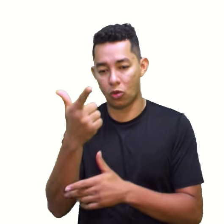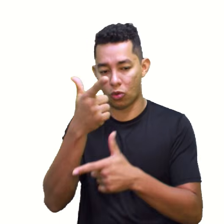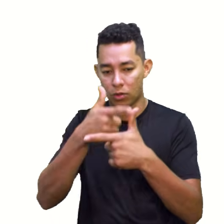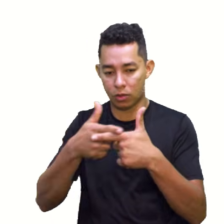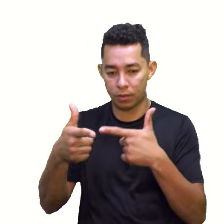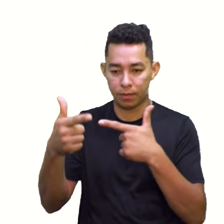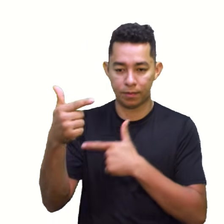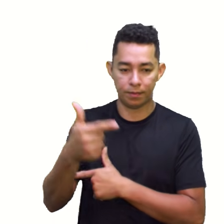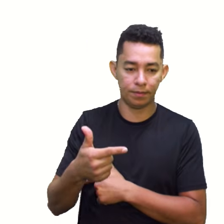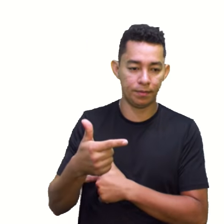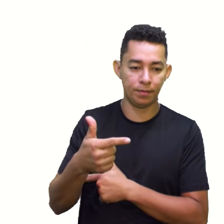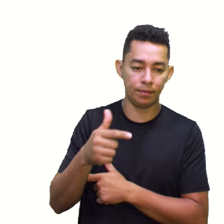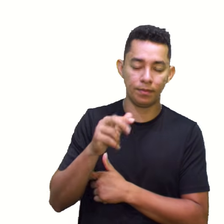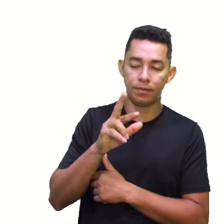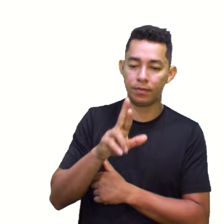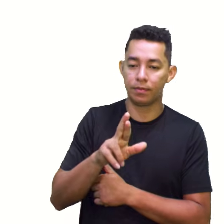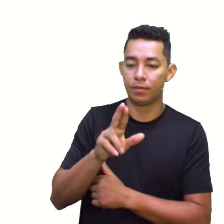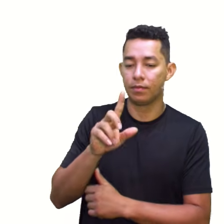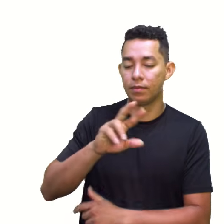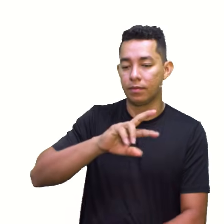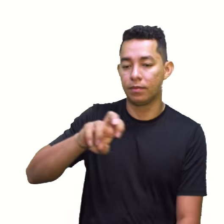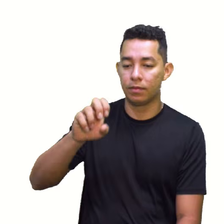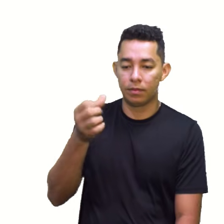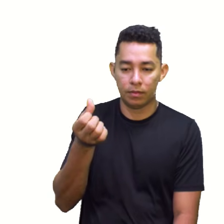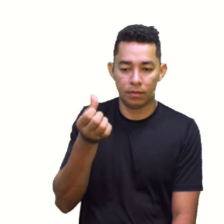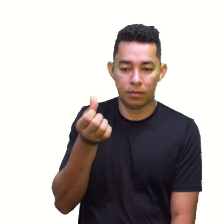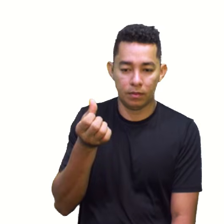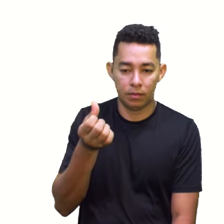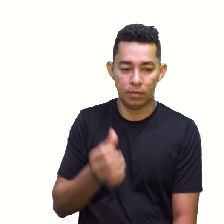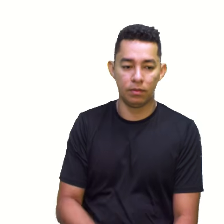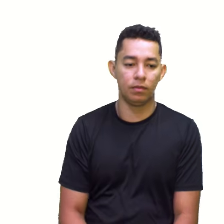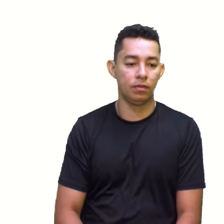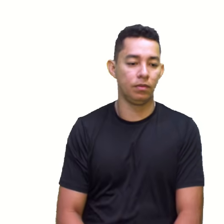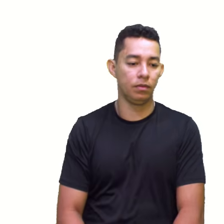por 2. O raio é 6.